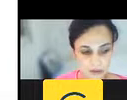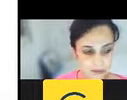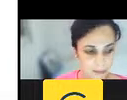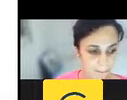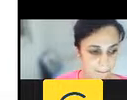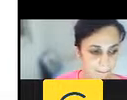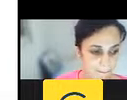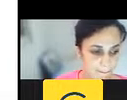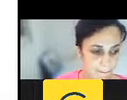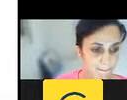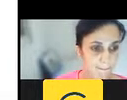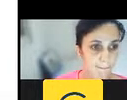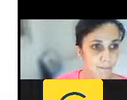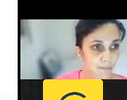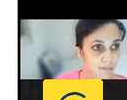contemporâneas.